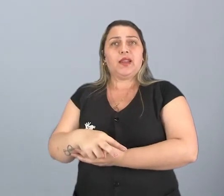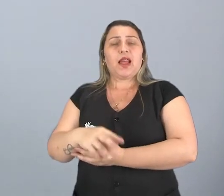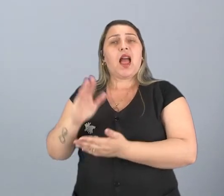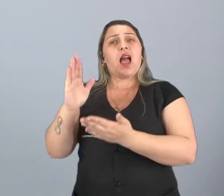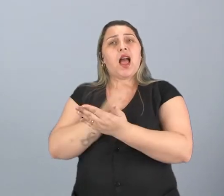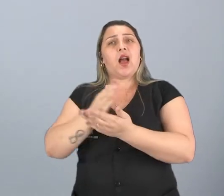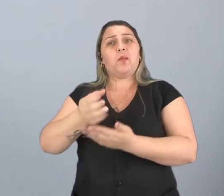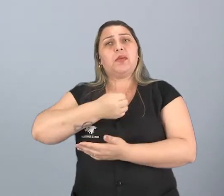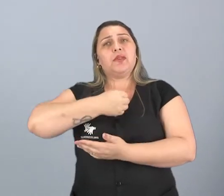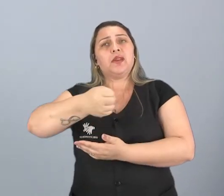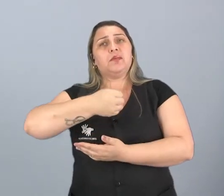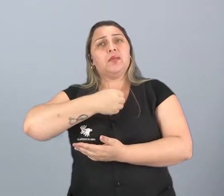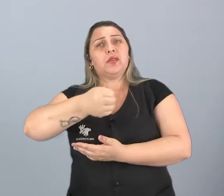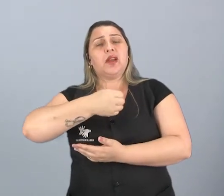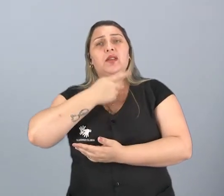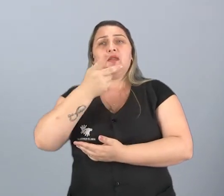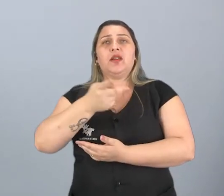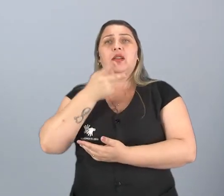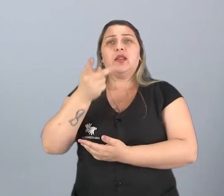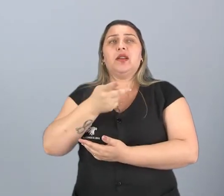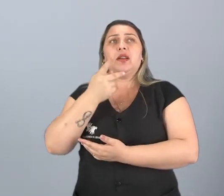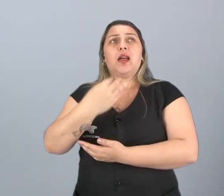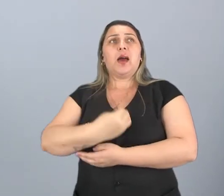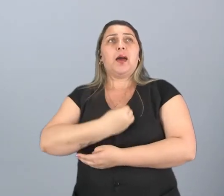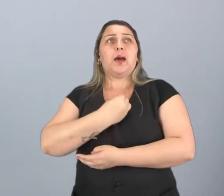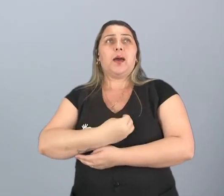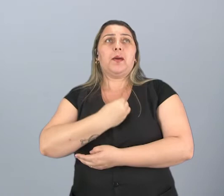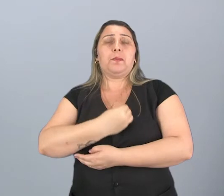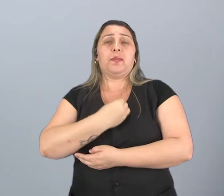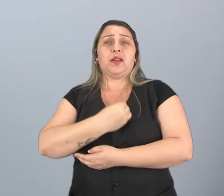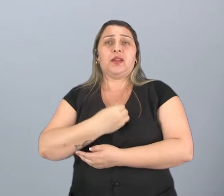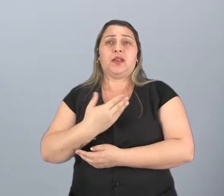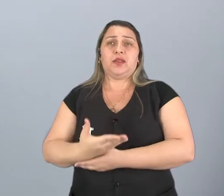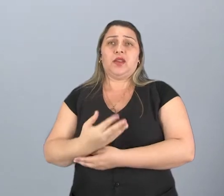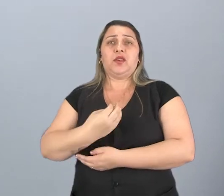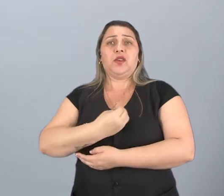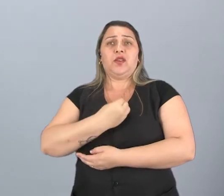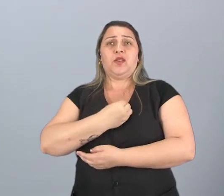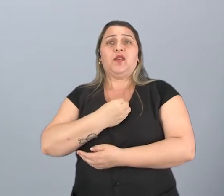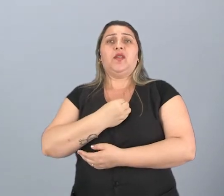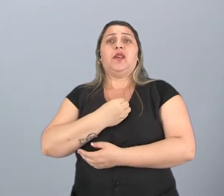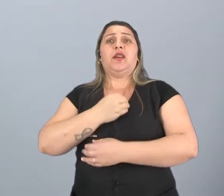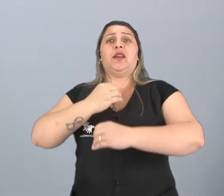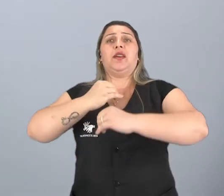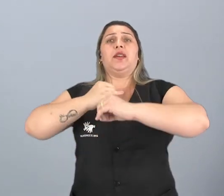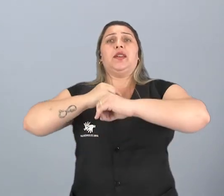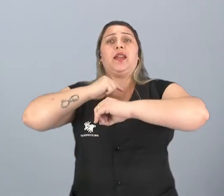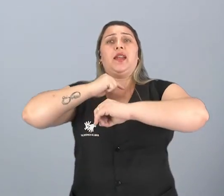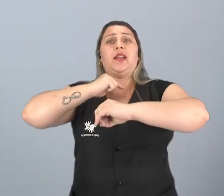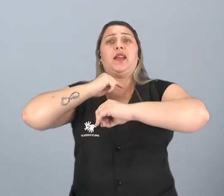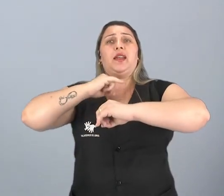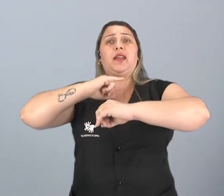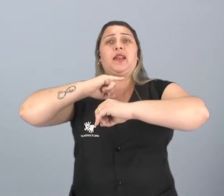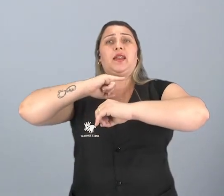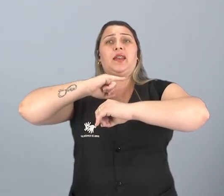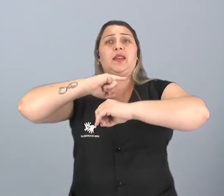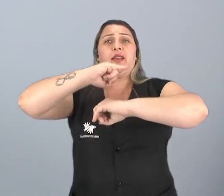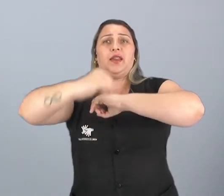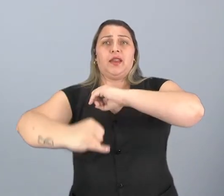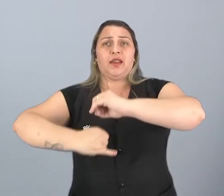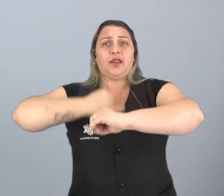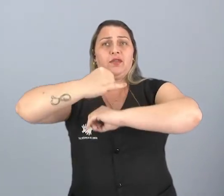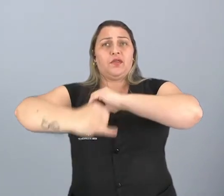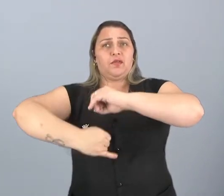algumas reportagens falando sobre a presença de indícios de vida em Vênus. Então foi descoberto uma